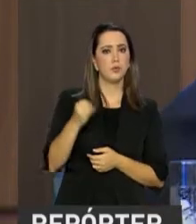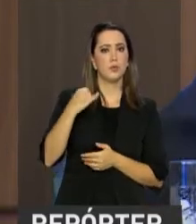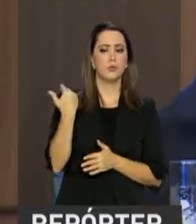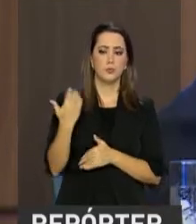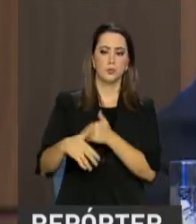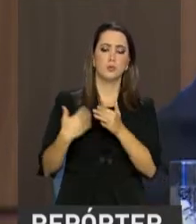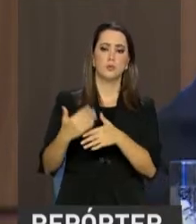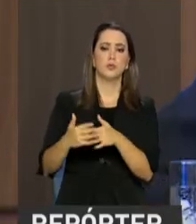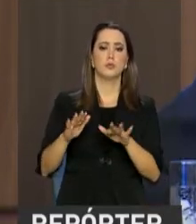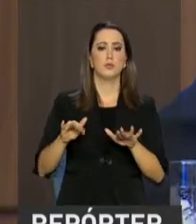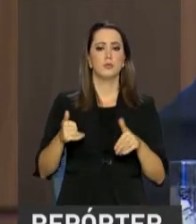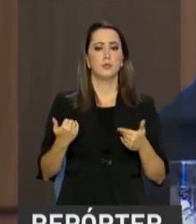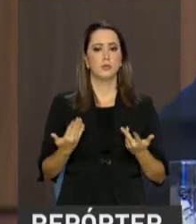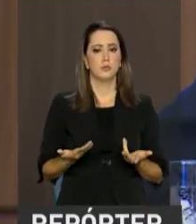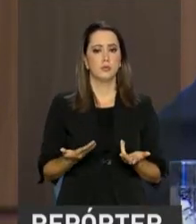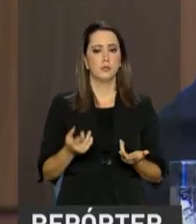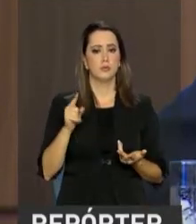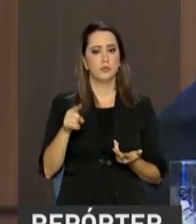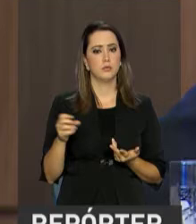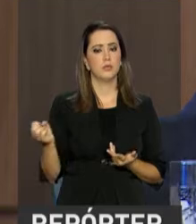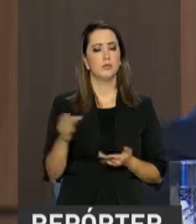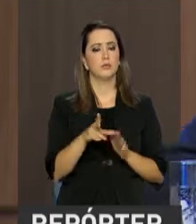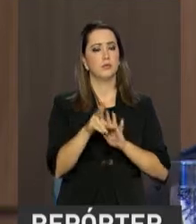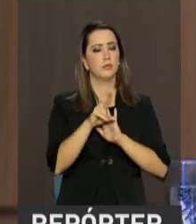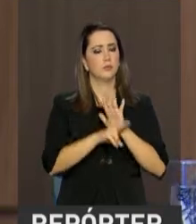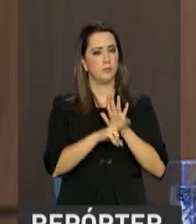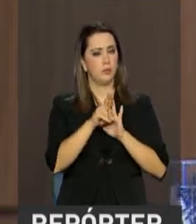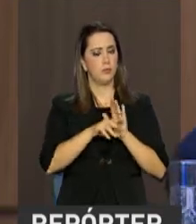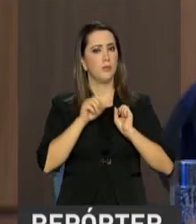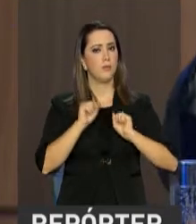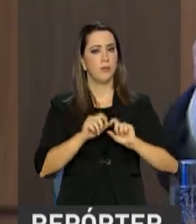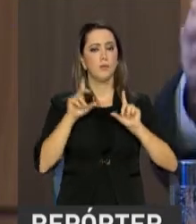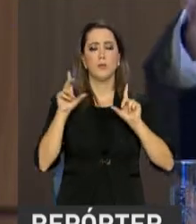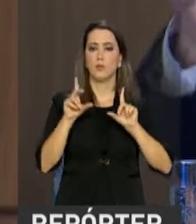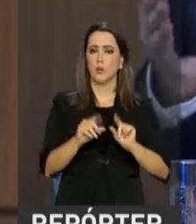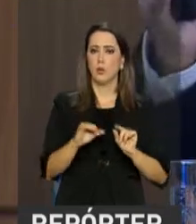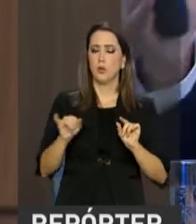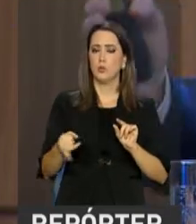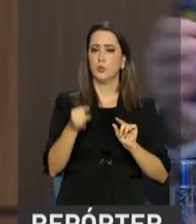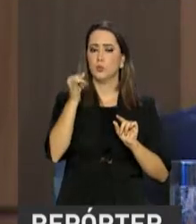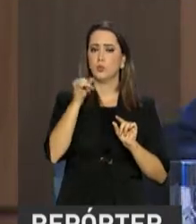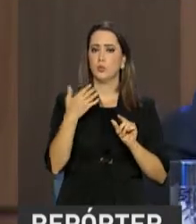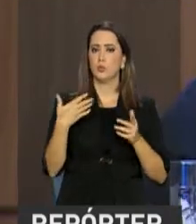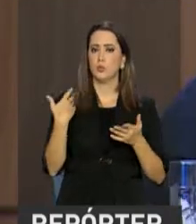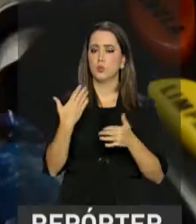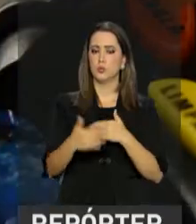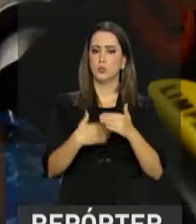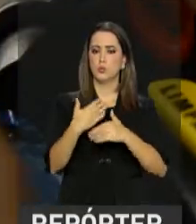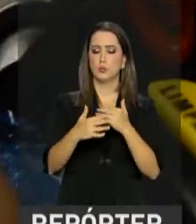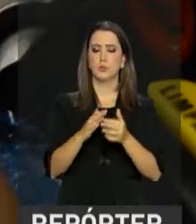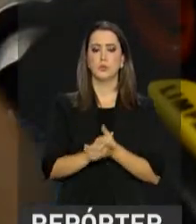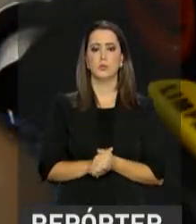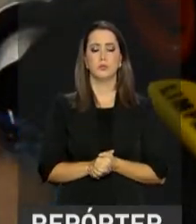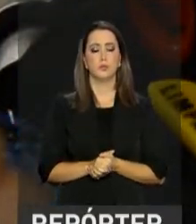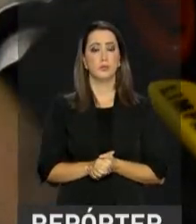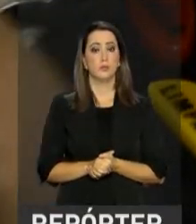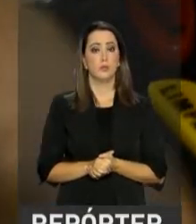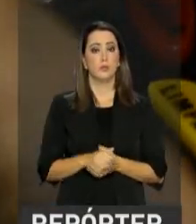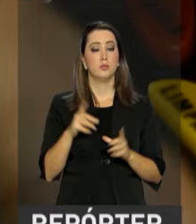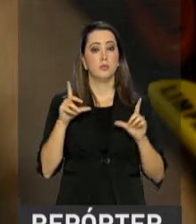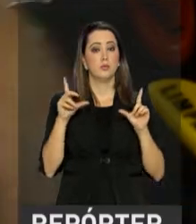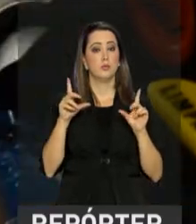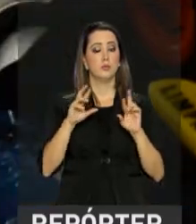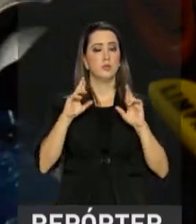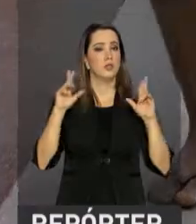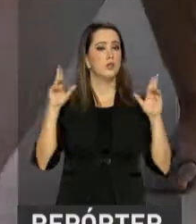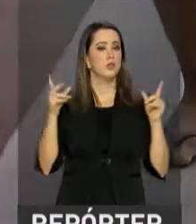sustenta, portanto, que as reformas consigam reduzir a taxa de juros estrutural da economia. Medidas como a